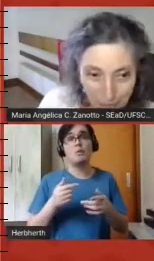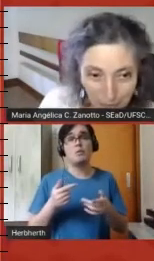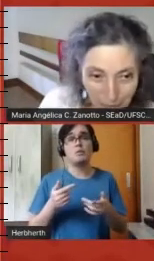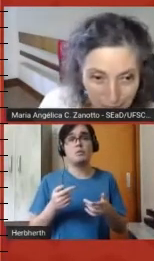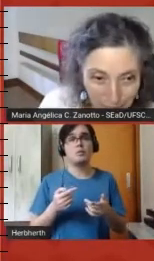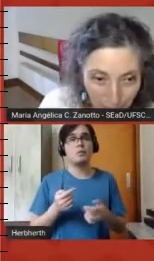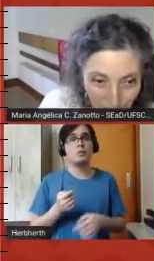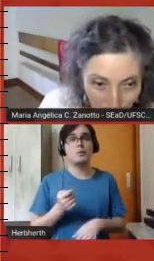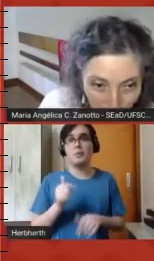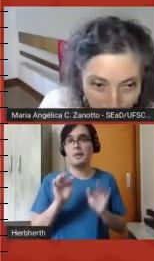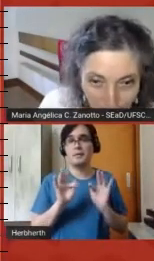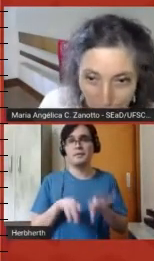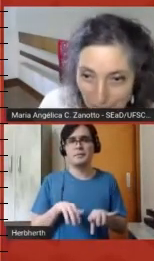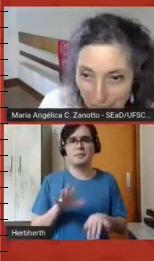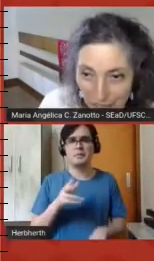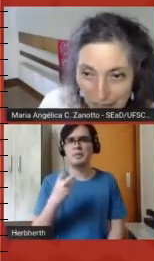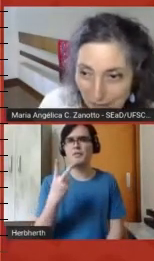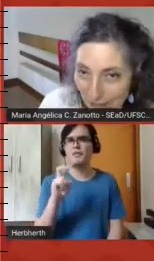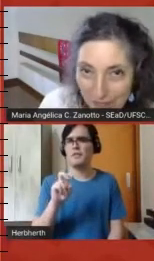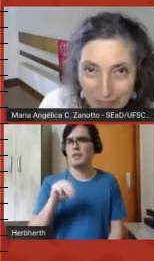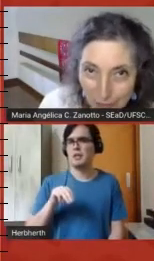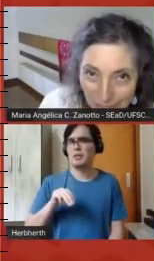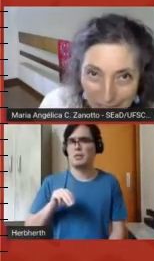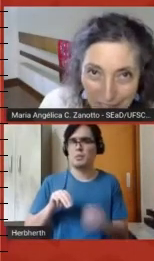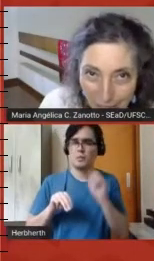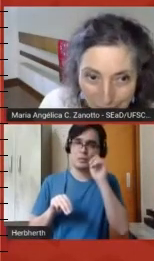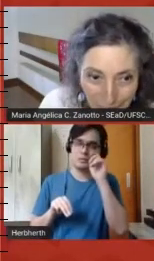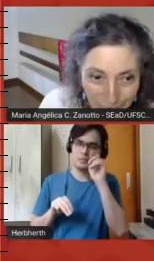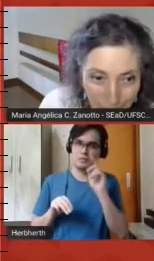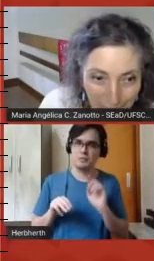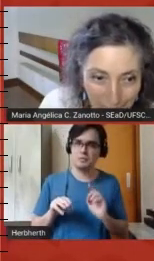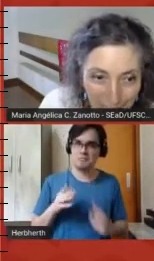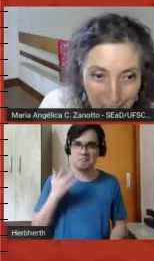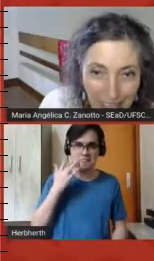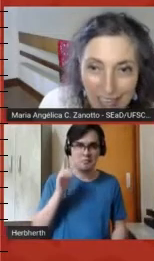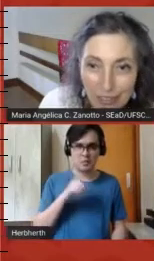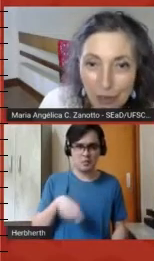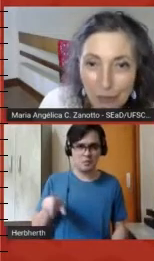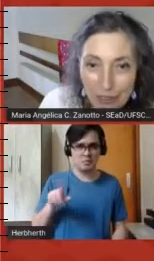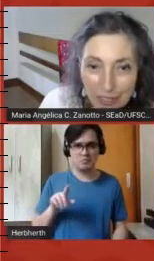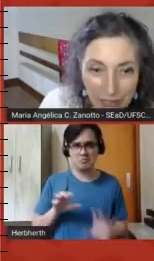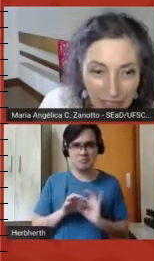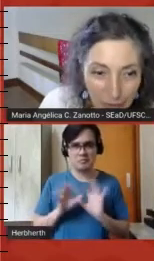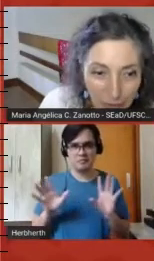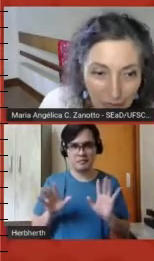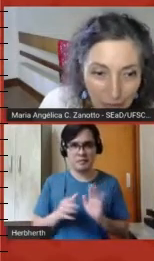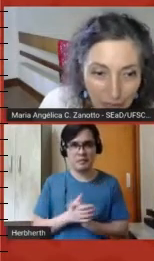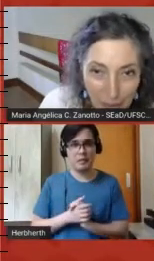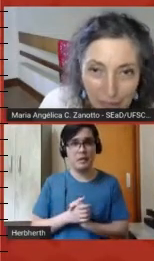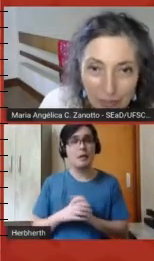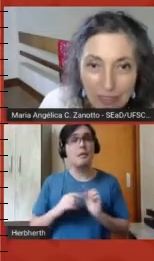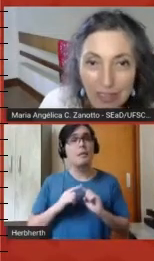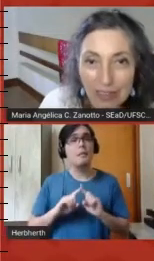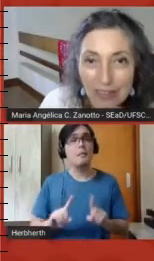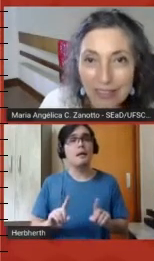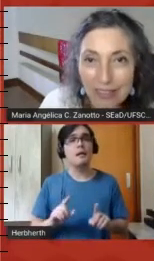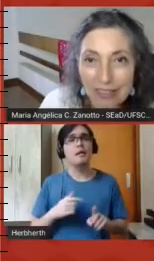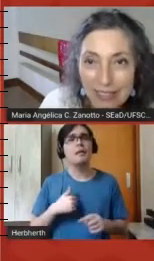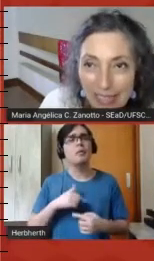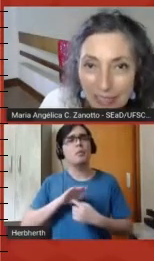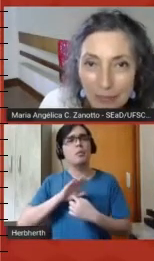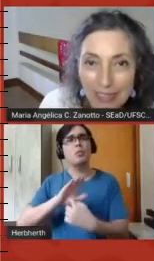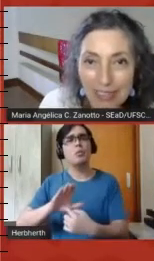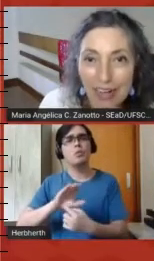por uns 25 minutos. Posso deixar, não sei, Lê, você conduz aí. Só mostrando aqui uns caminhos.